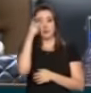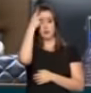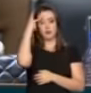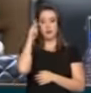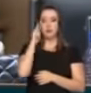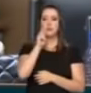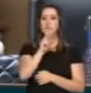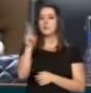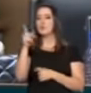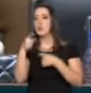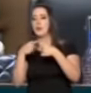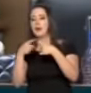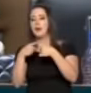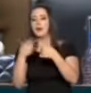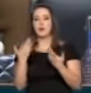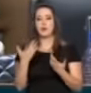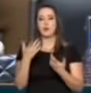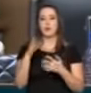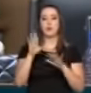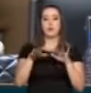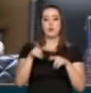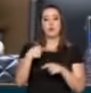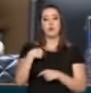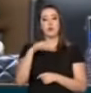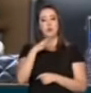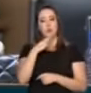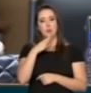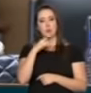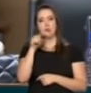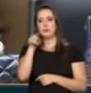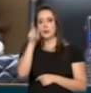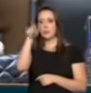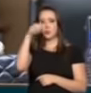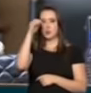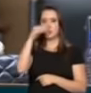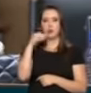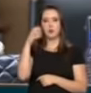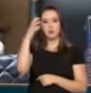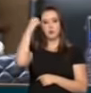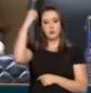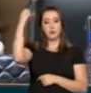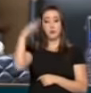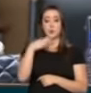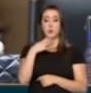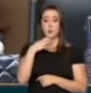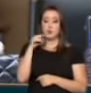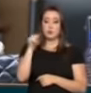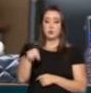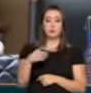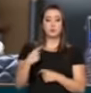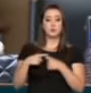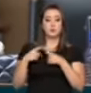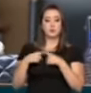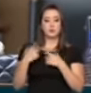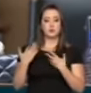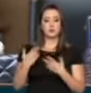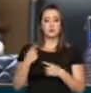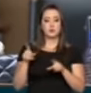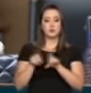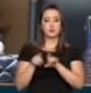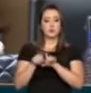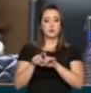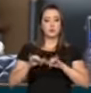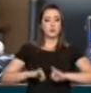pessoa muito honrada e reconhecida no seu meio médico e científico, e que